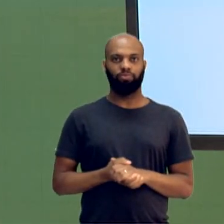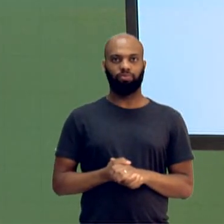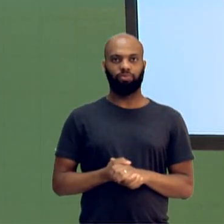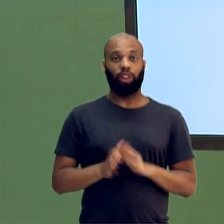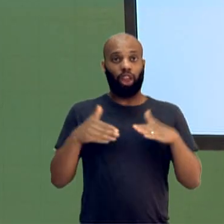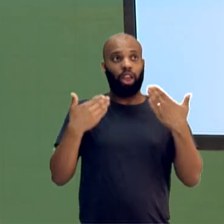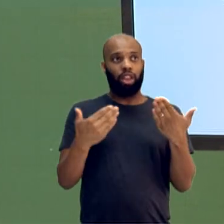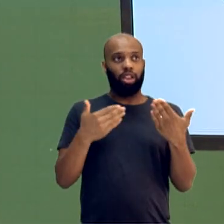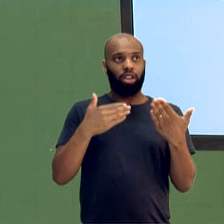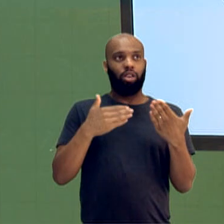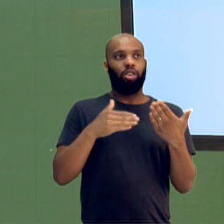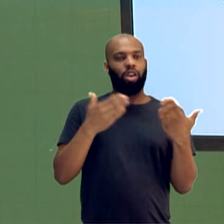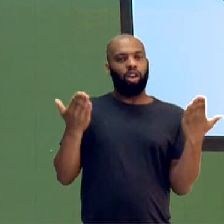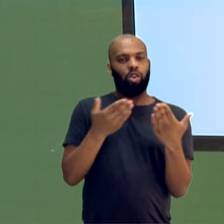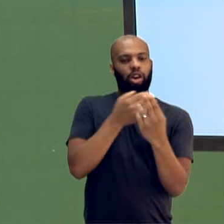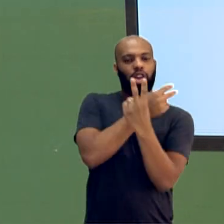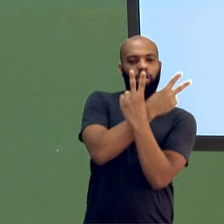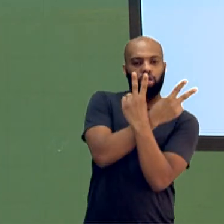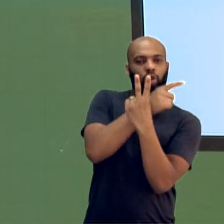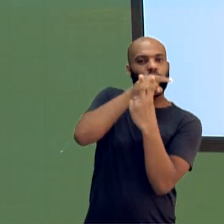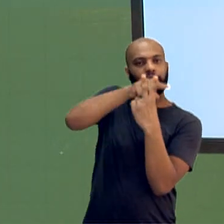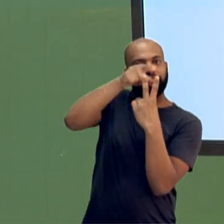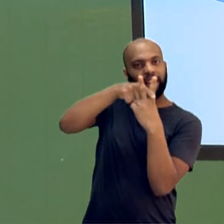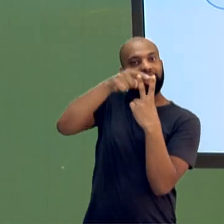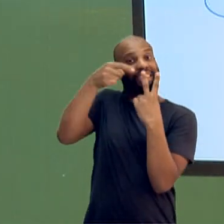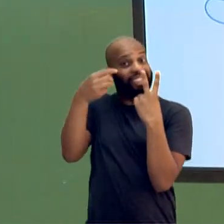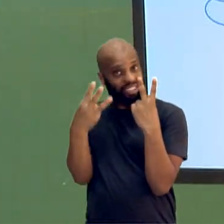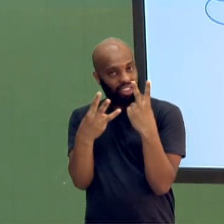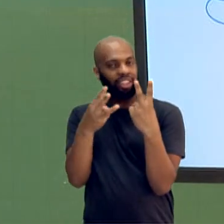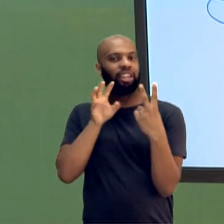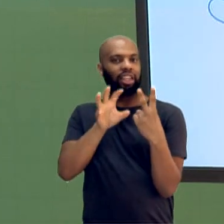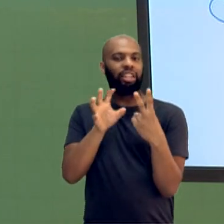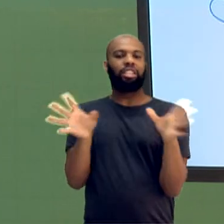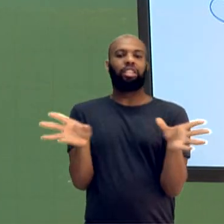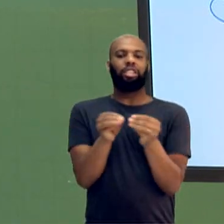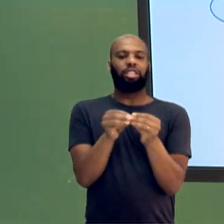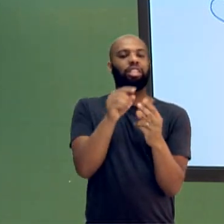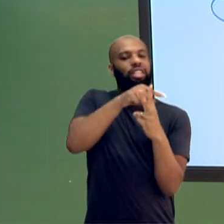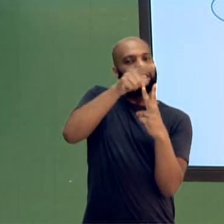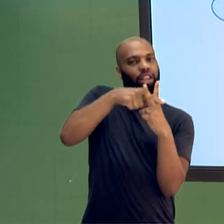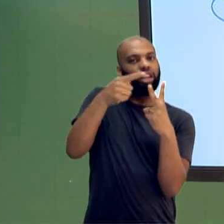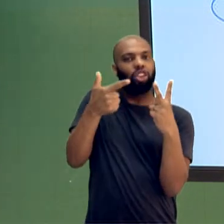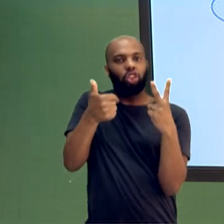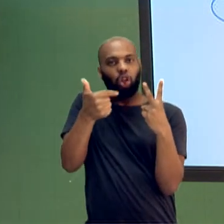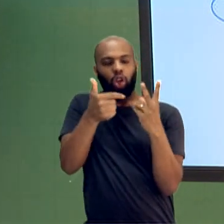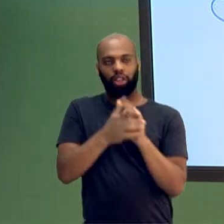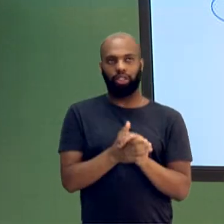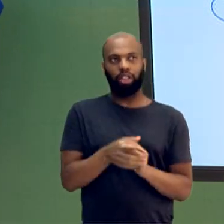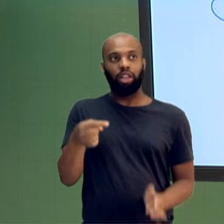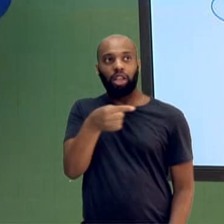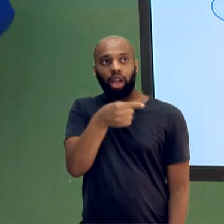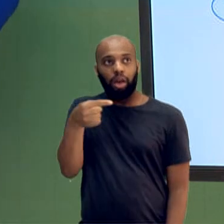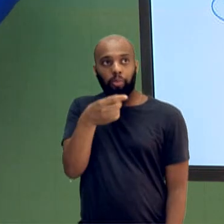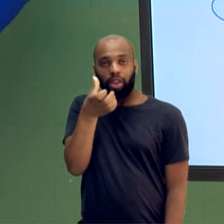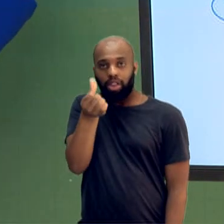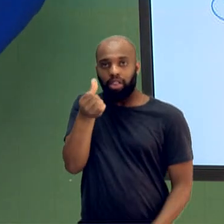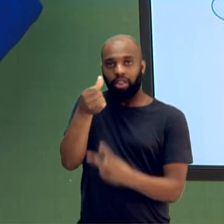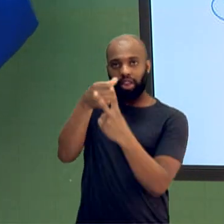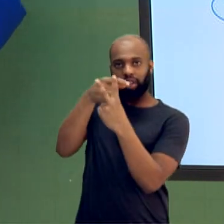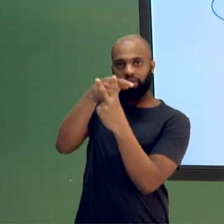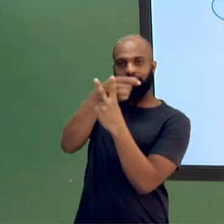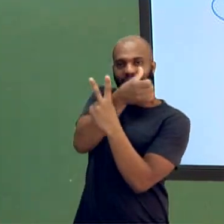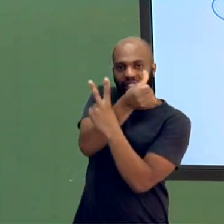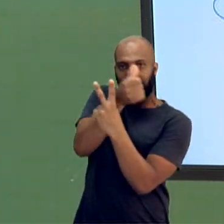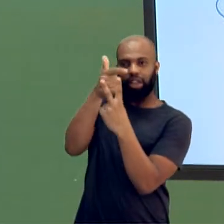ou seja, 2 raiz de 3. É a simplificação da raiz de 12, ok? Menos 6 raiz